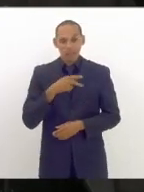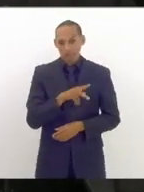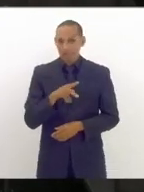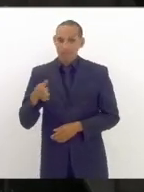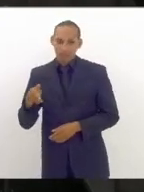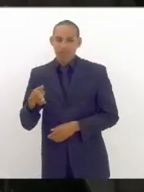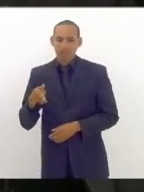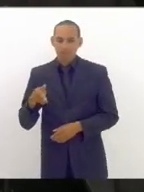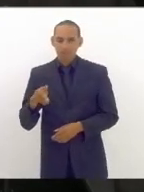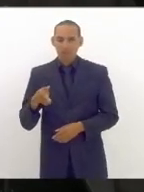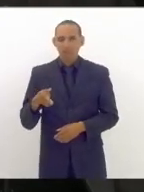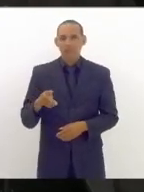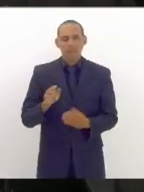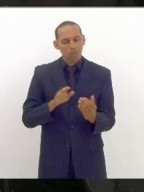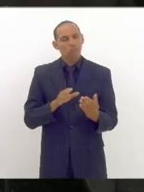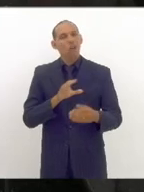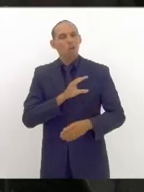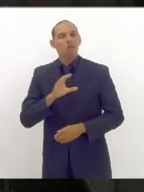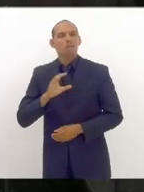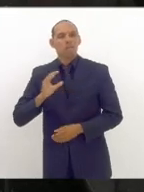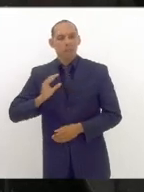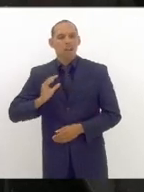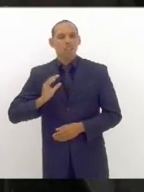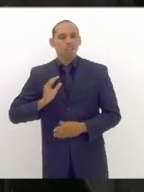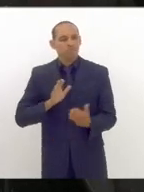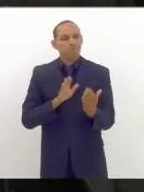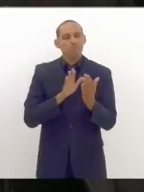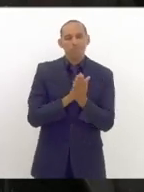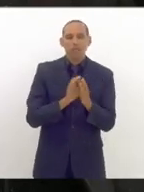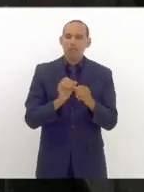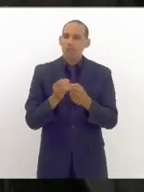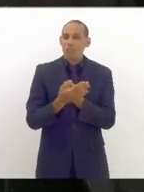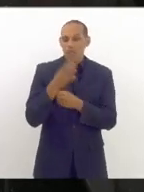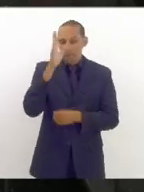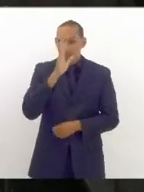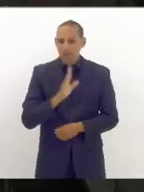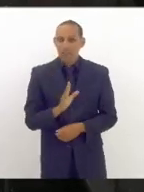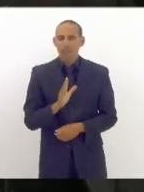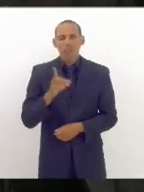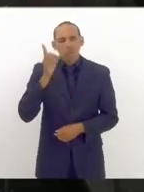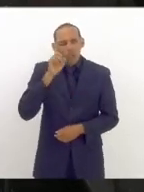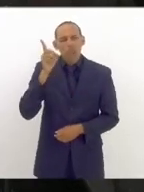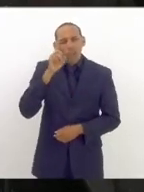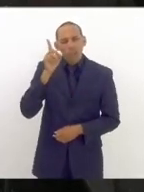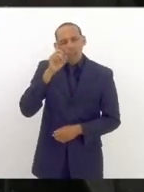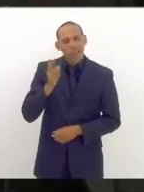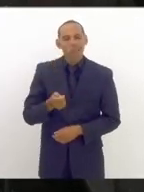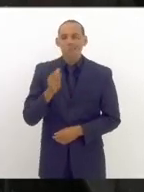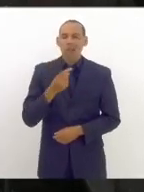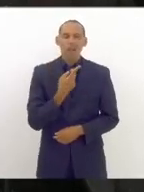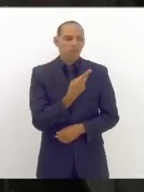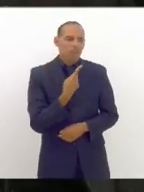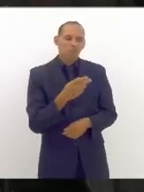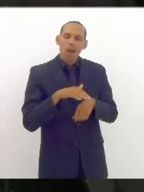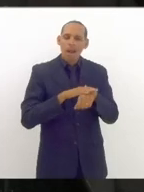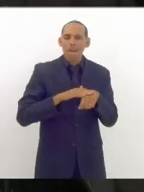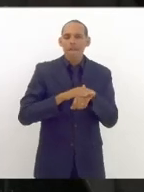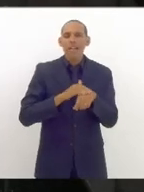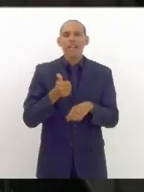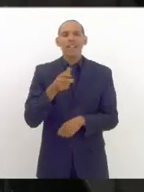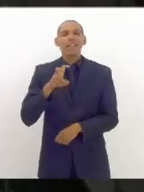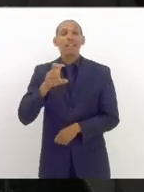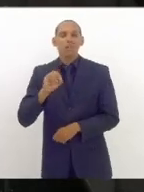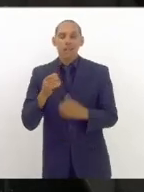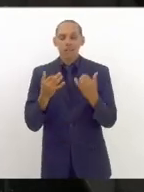da Covid-19 do Brasil, presidente da Comissão de Saúde, eu falei com o CAP quase todos os dias. Nós fizemos mais de 150